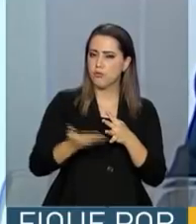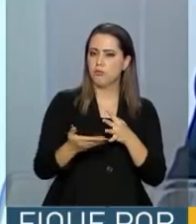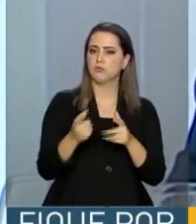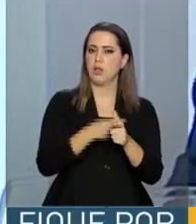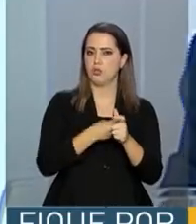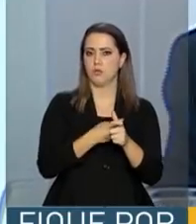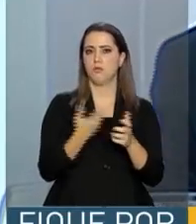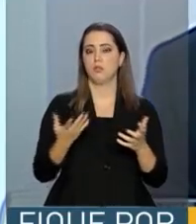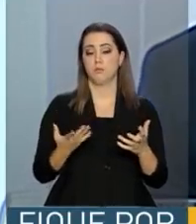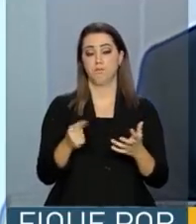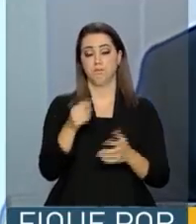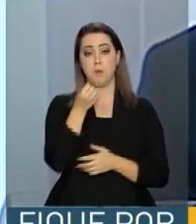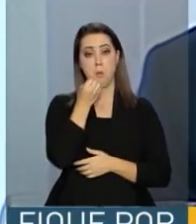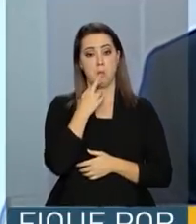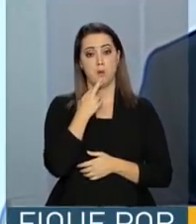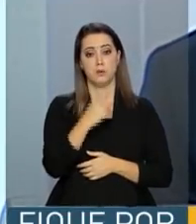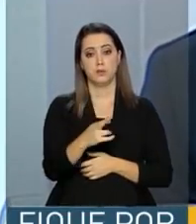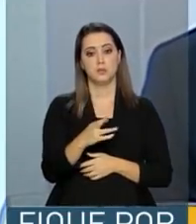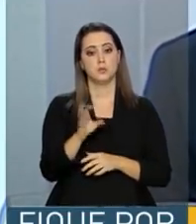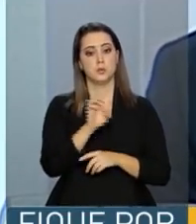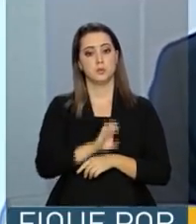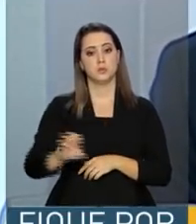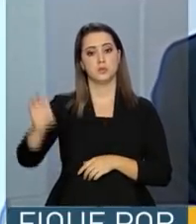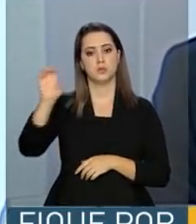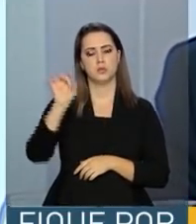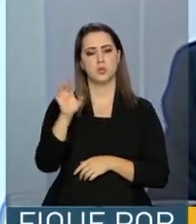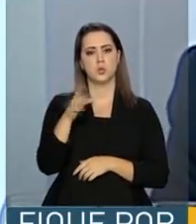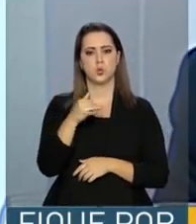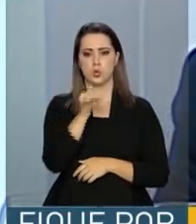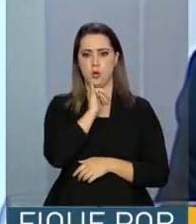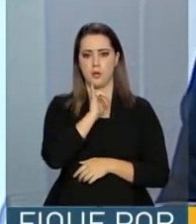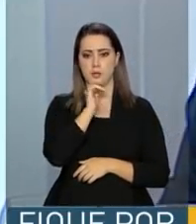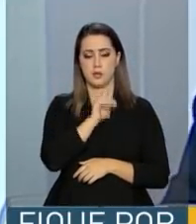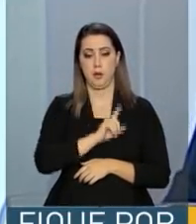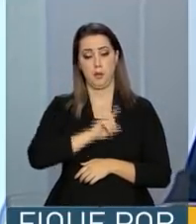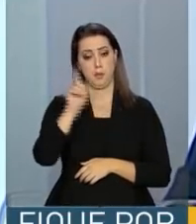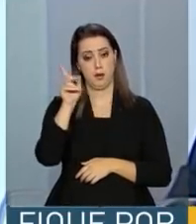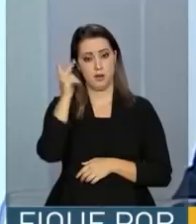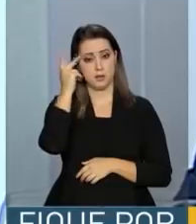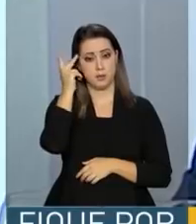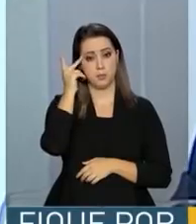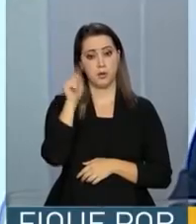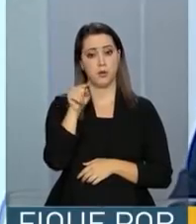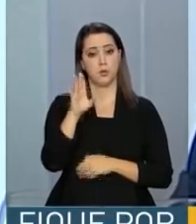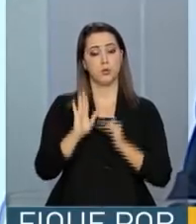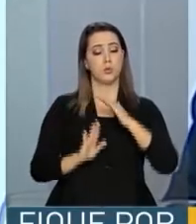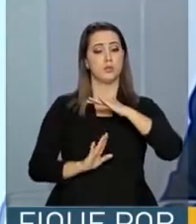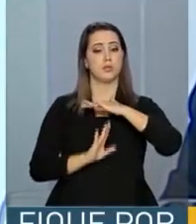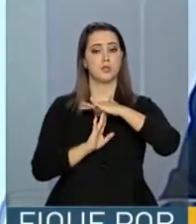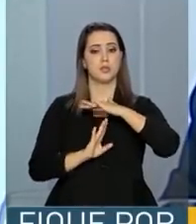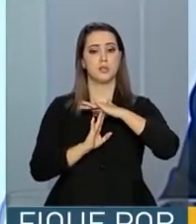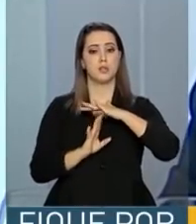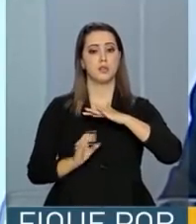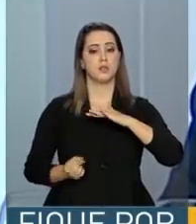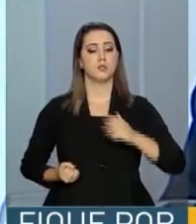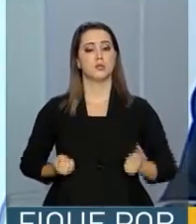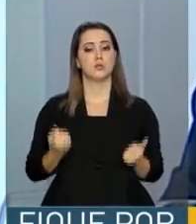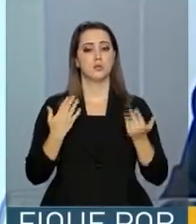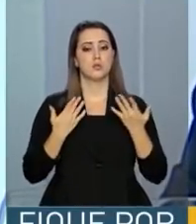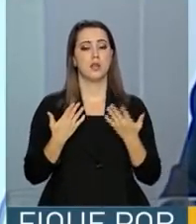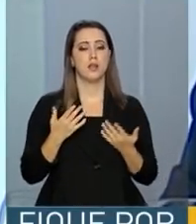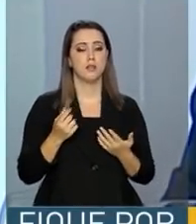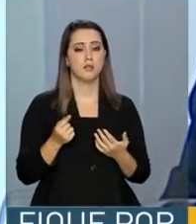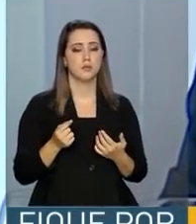que deu ótimos resultados para os estados só para dar um exemplo do estado está no são paulo como o teto era de 500 milhões